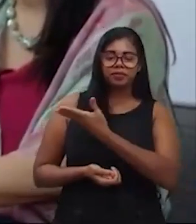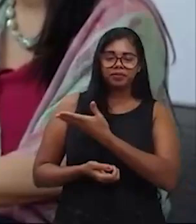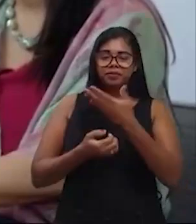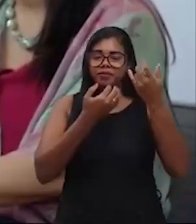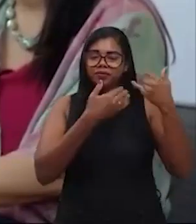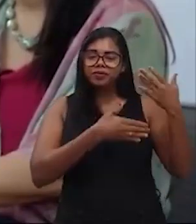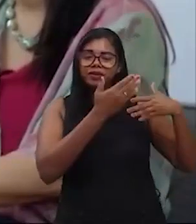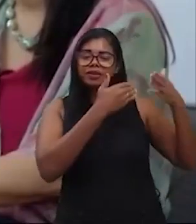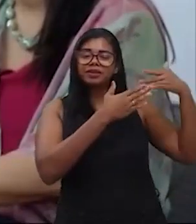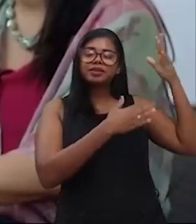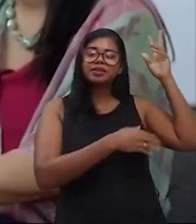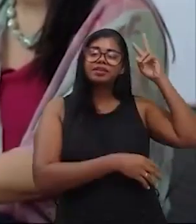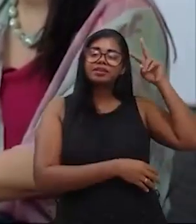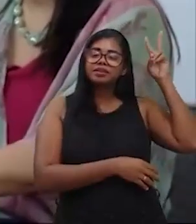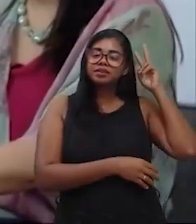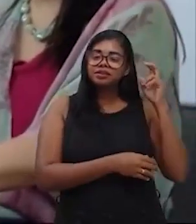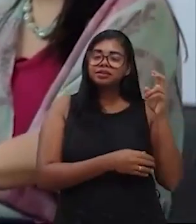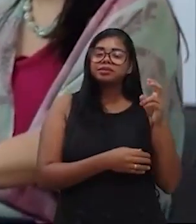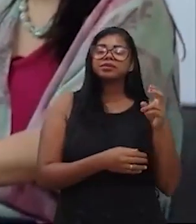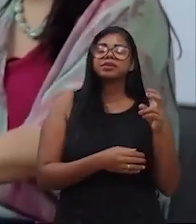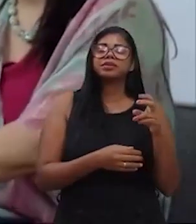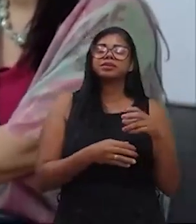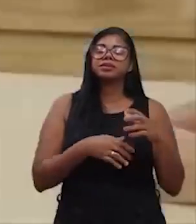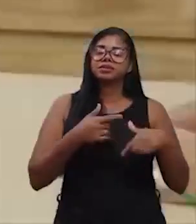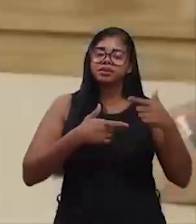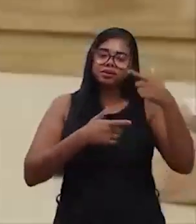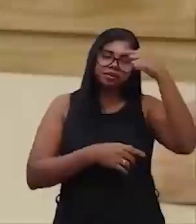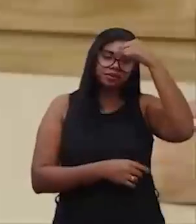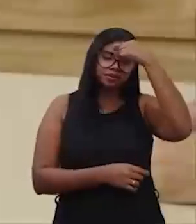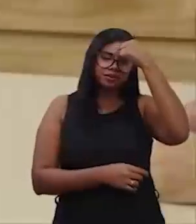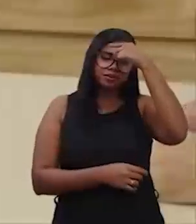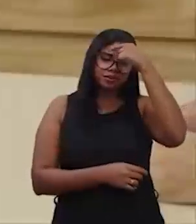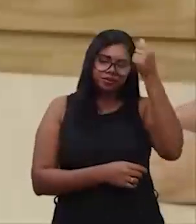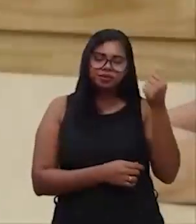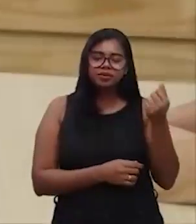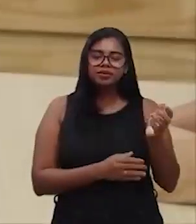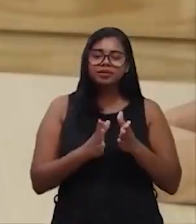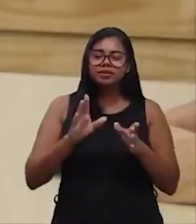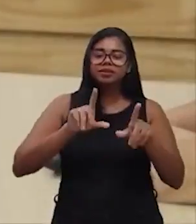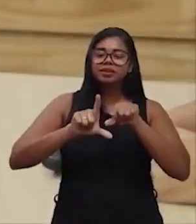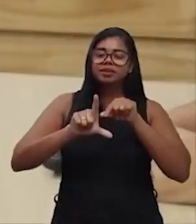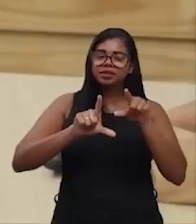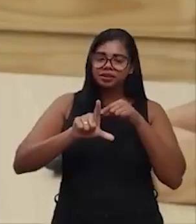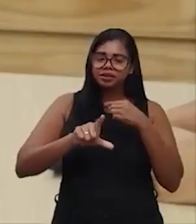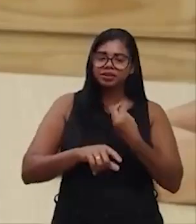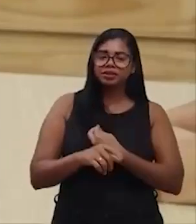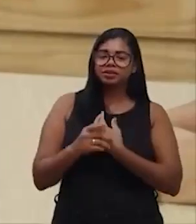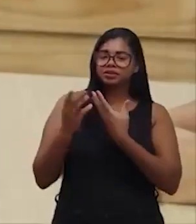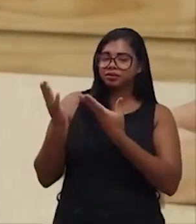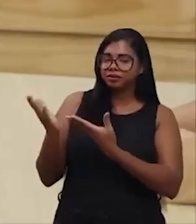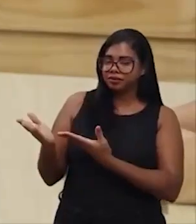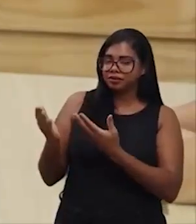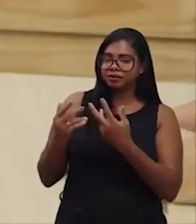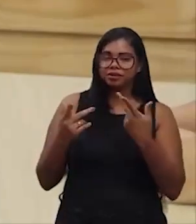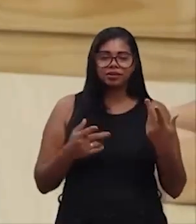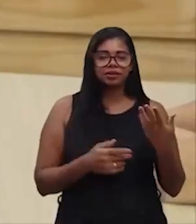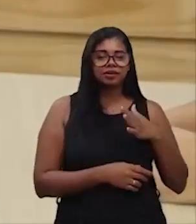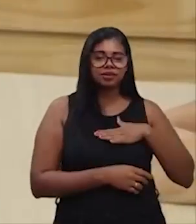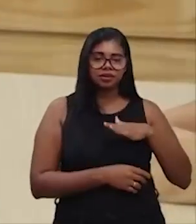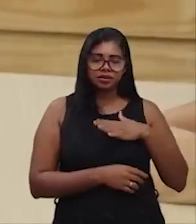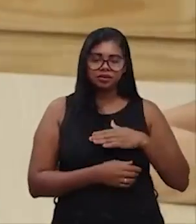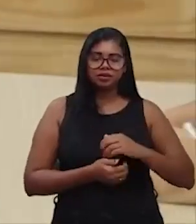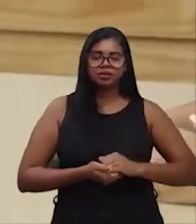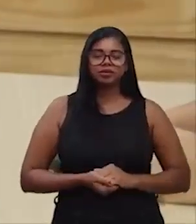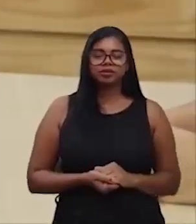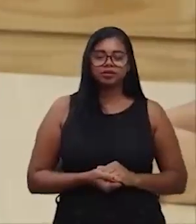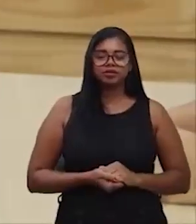voltando isso naturalmente quando eu fui fazendo faculdade, né, os caminhos que eu escolhi. E é uma coisa que eu gosto muito de